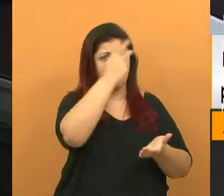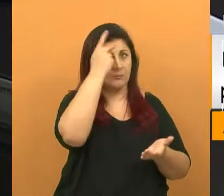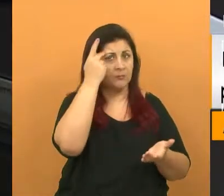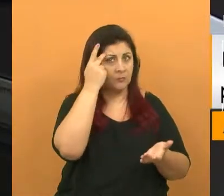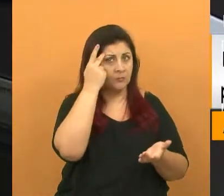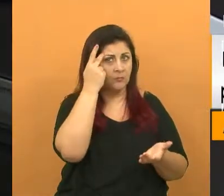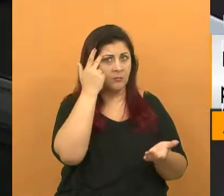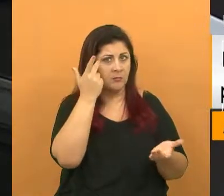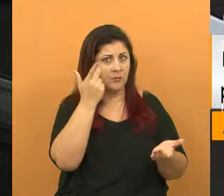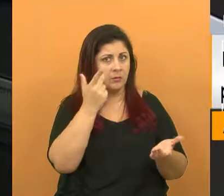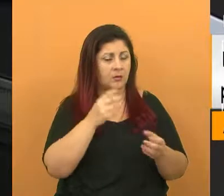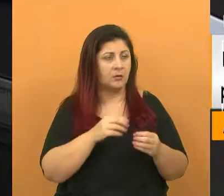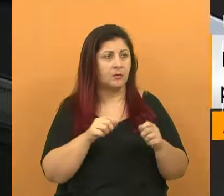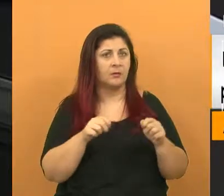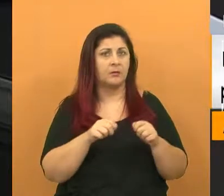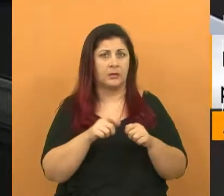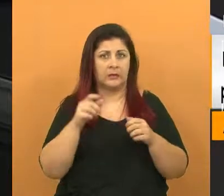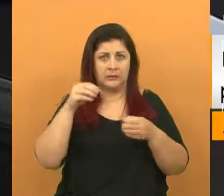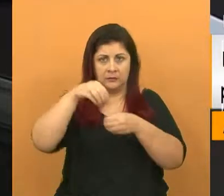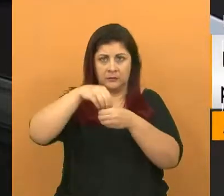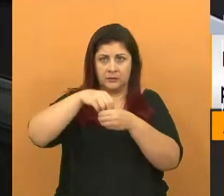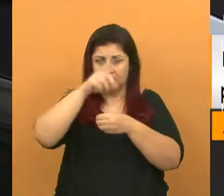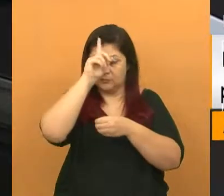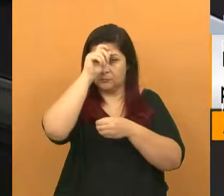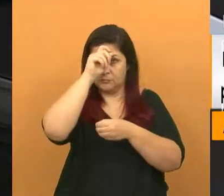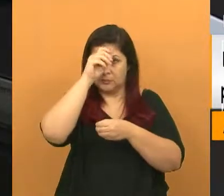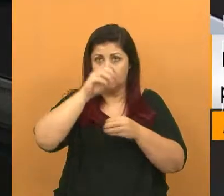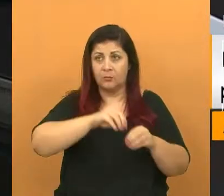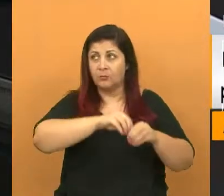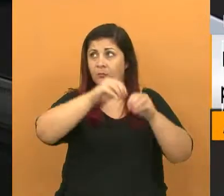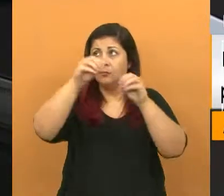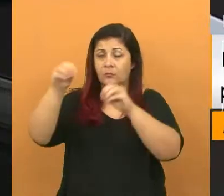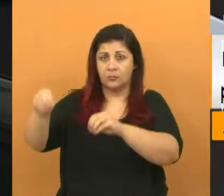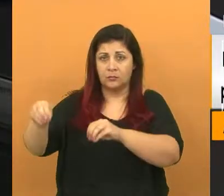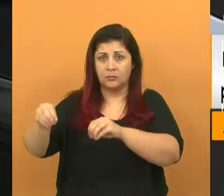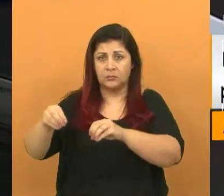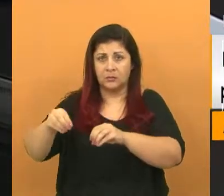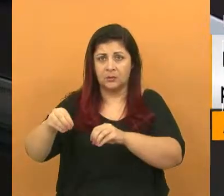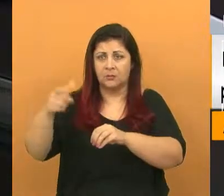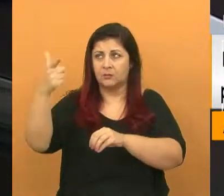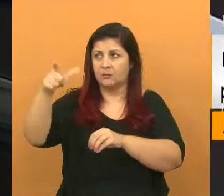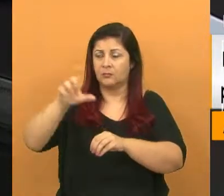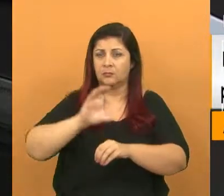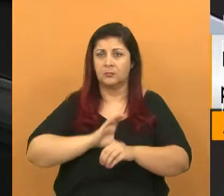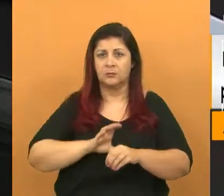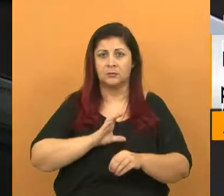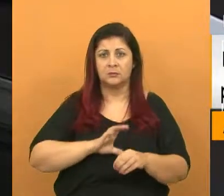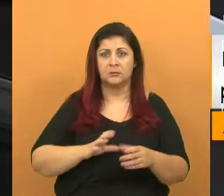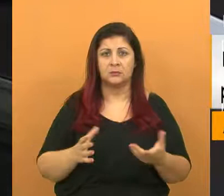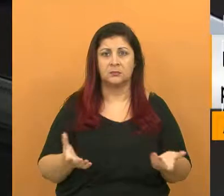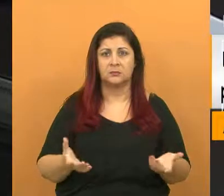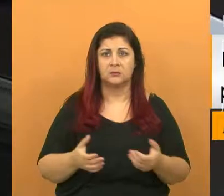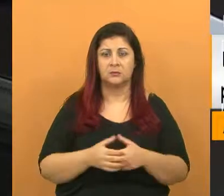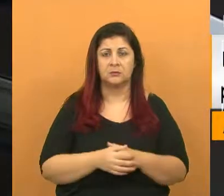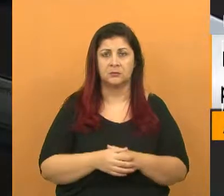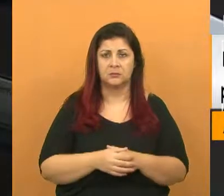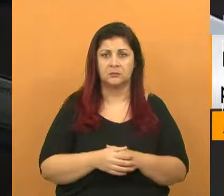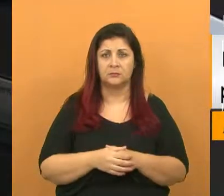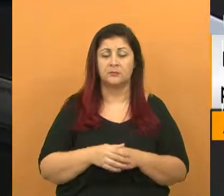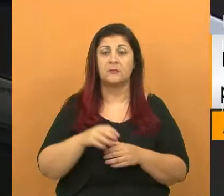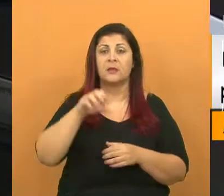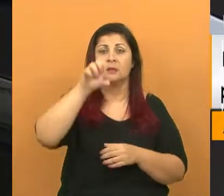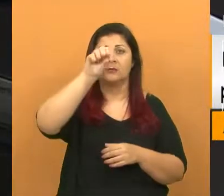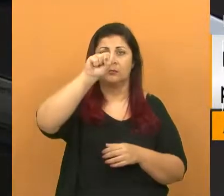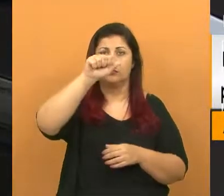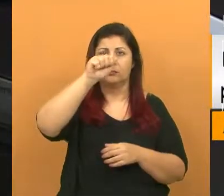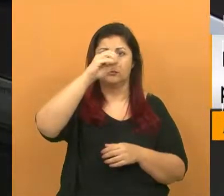de câncer internado na Santa Casa para ser transferido para o Hospital São Francisco.